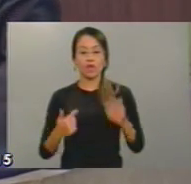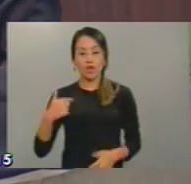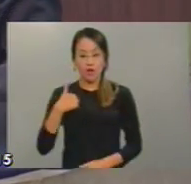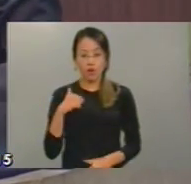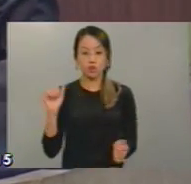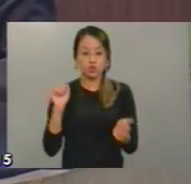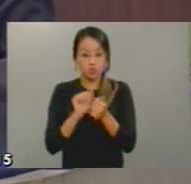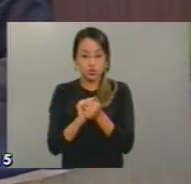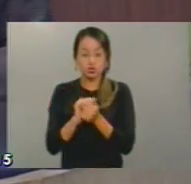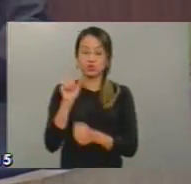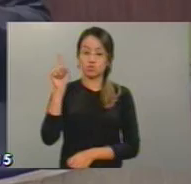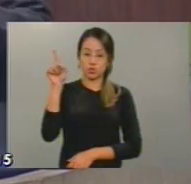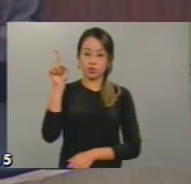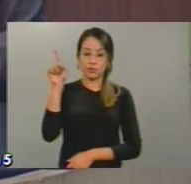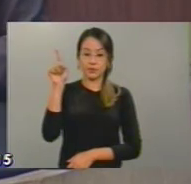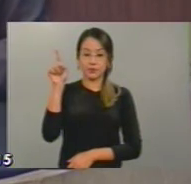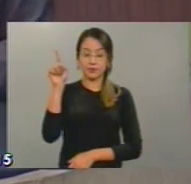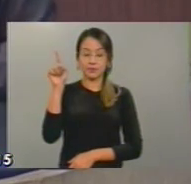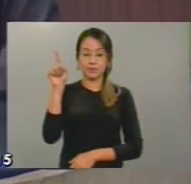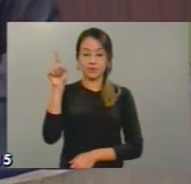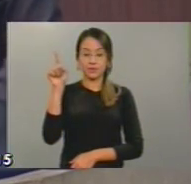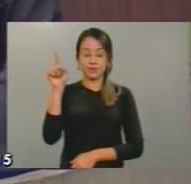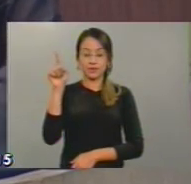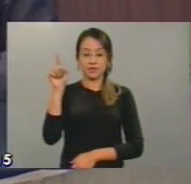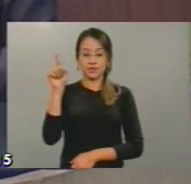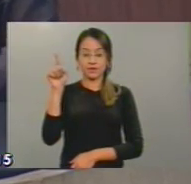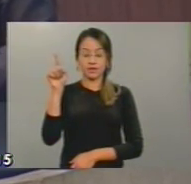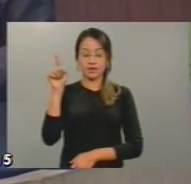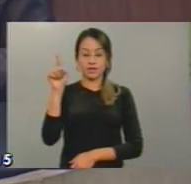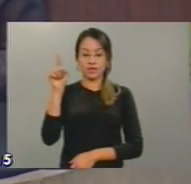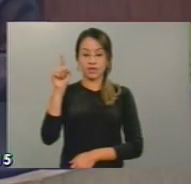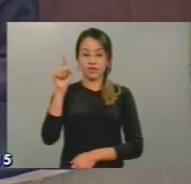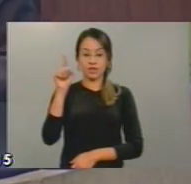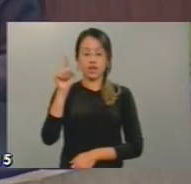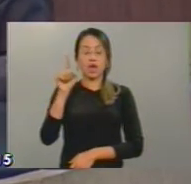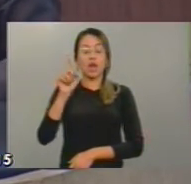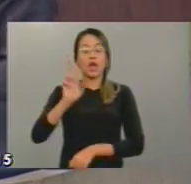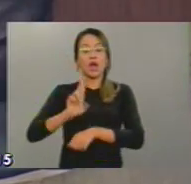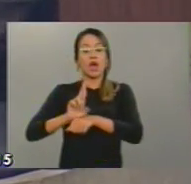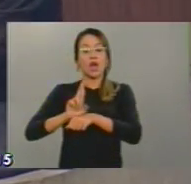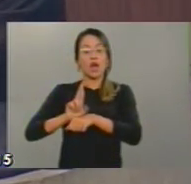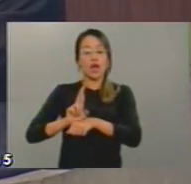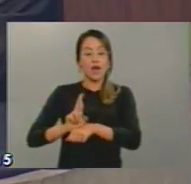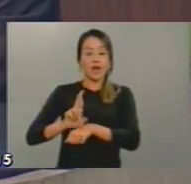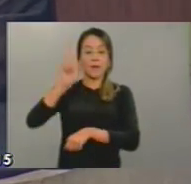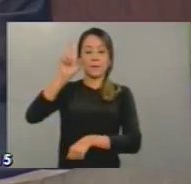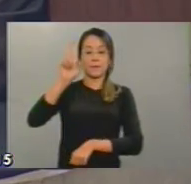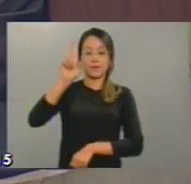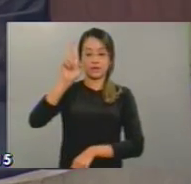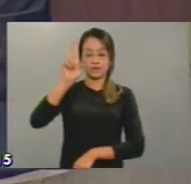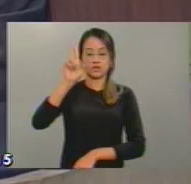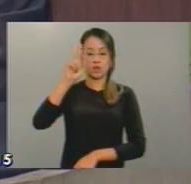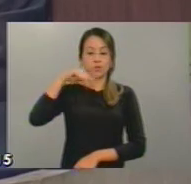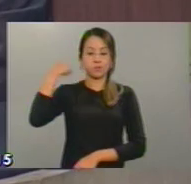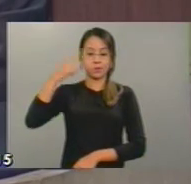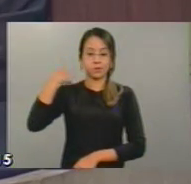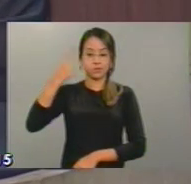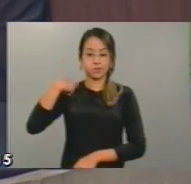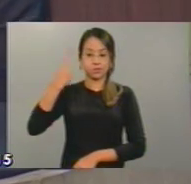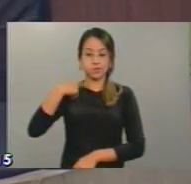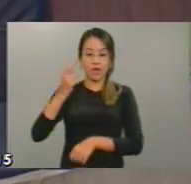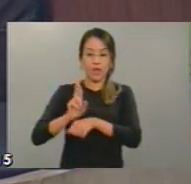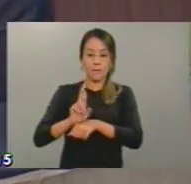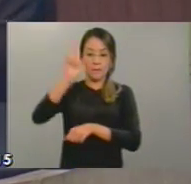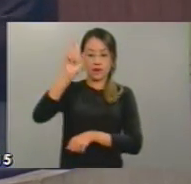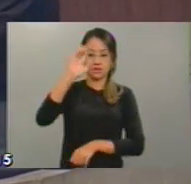acompanhando Sua Excelência, o Subprocurador-Geral da República, Sua Excelência, a Desembargadora Federal